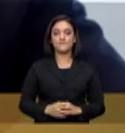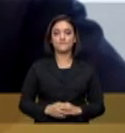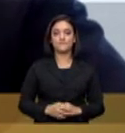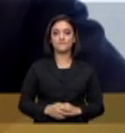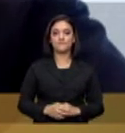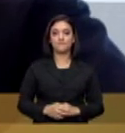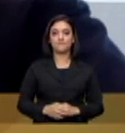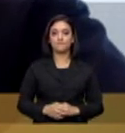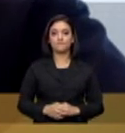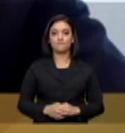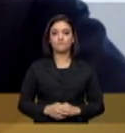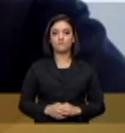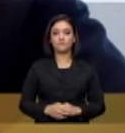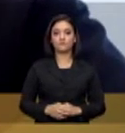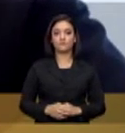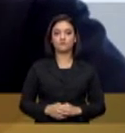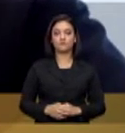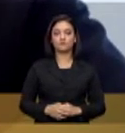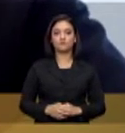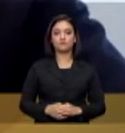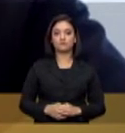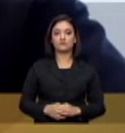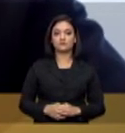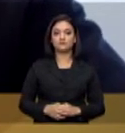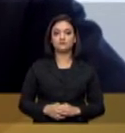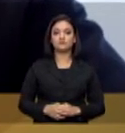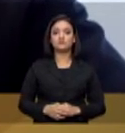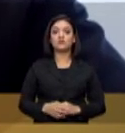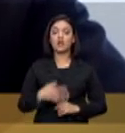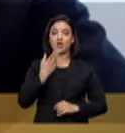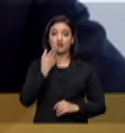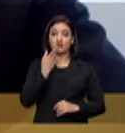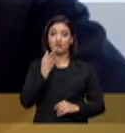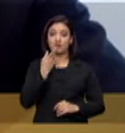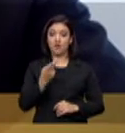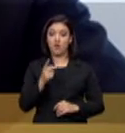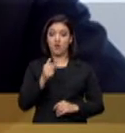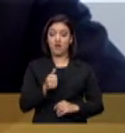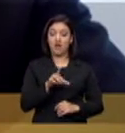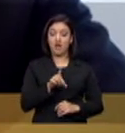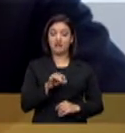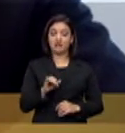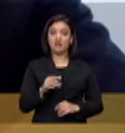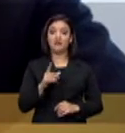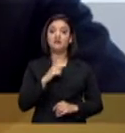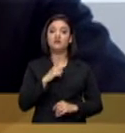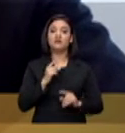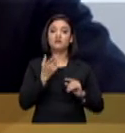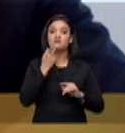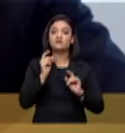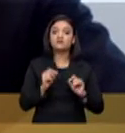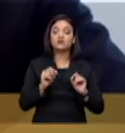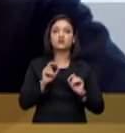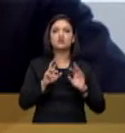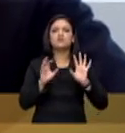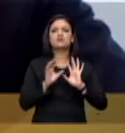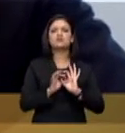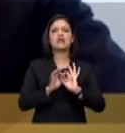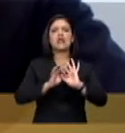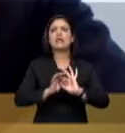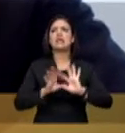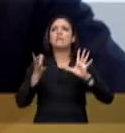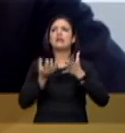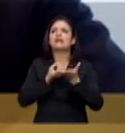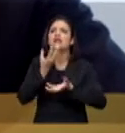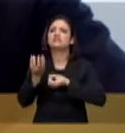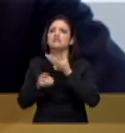encaminhando-me para o final, relacionado ao que foi dito e o que está sendo tratado nessa ação direta de inconstitucionalidade com relação à liberdade de expressão.